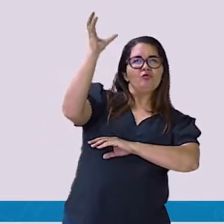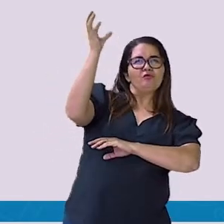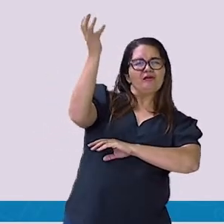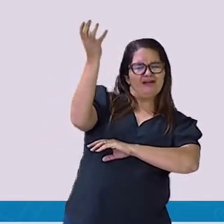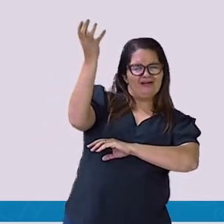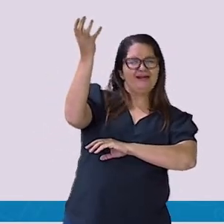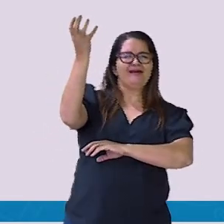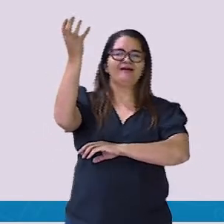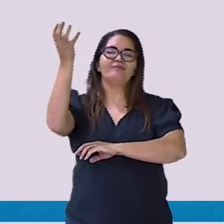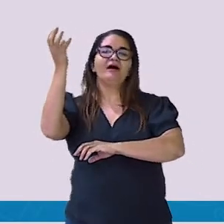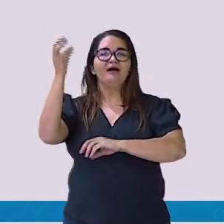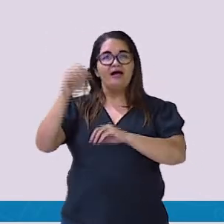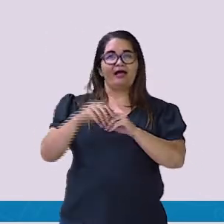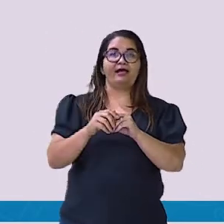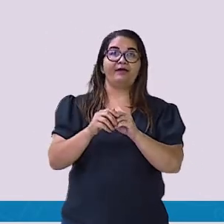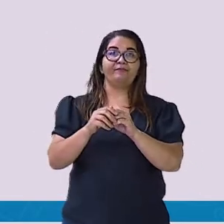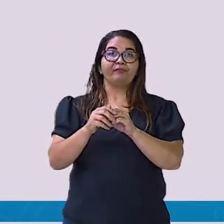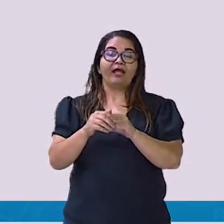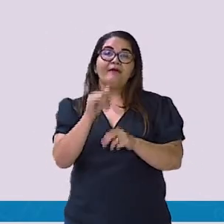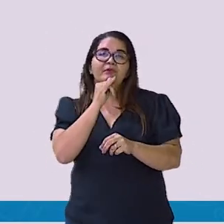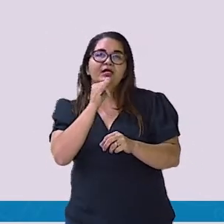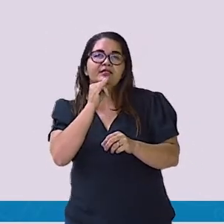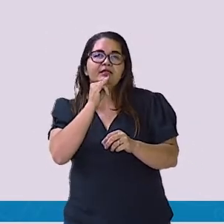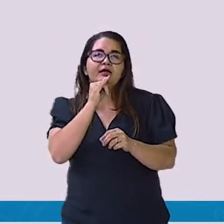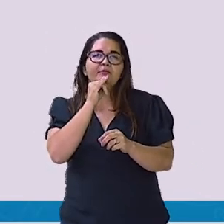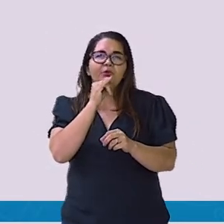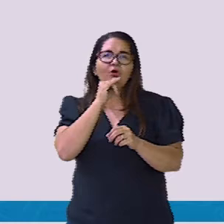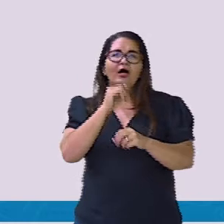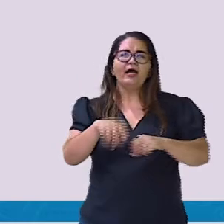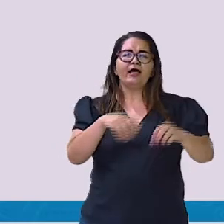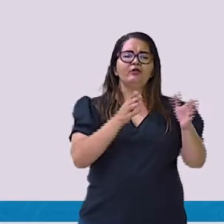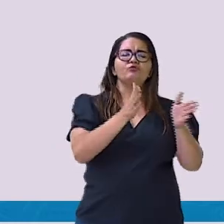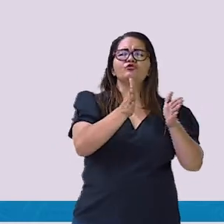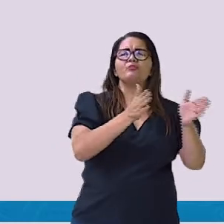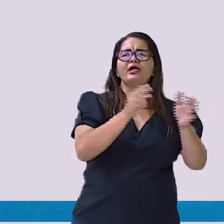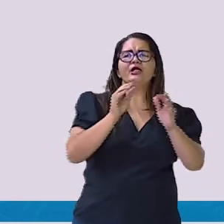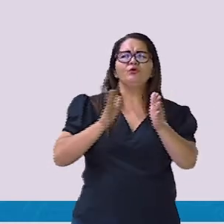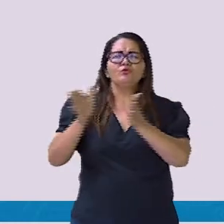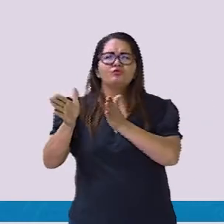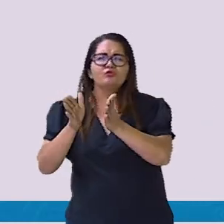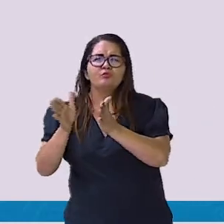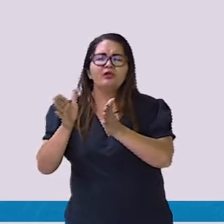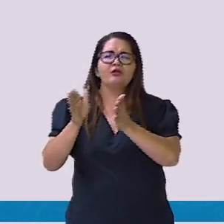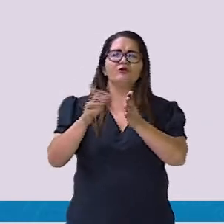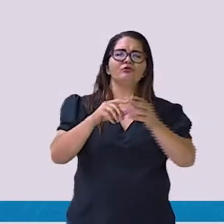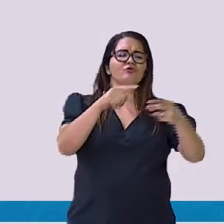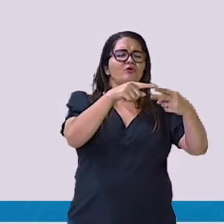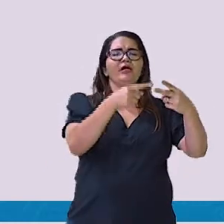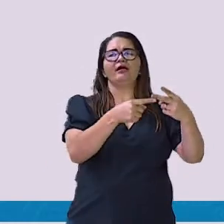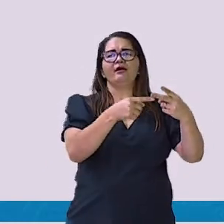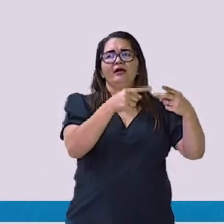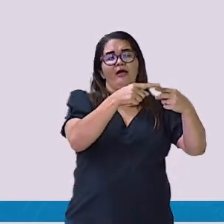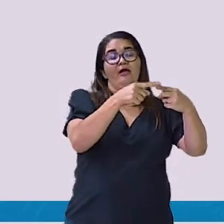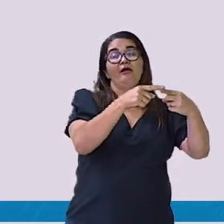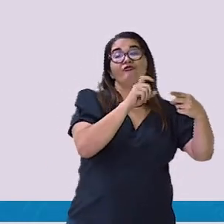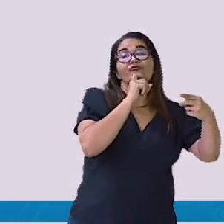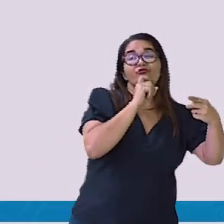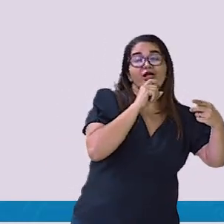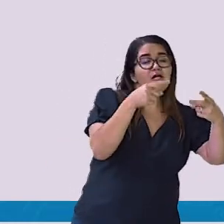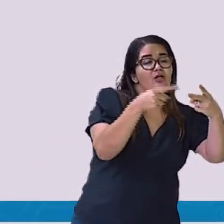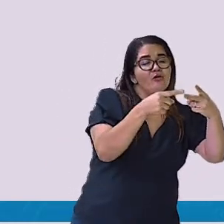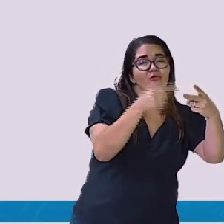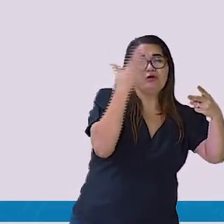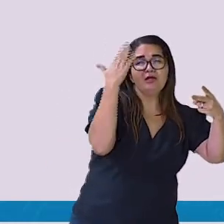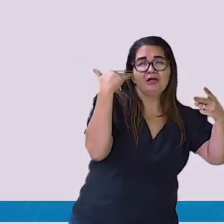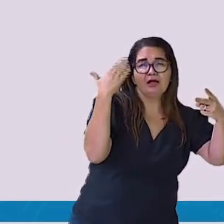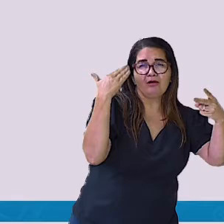temperadas mais frias e as tropicais mais quentes, com invernos a menos para o